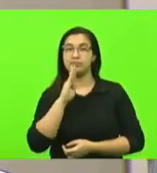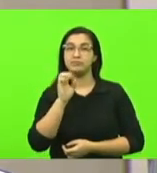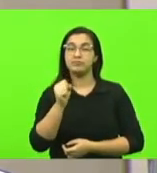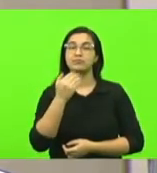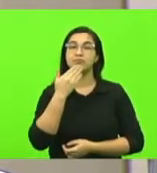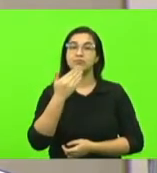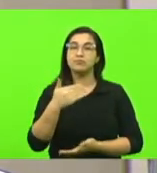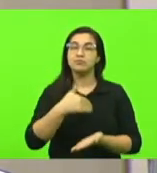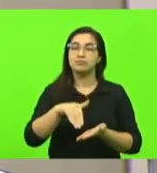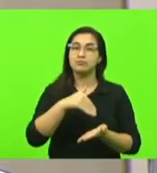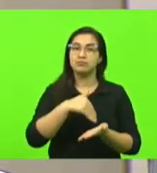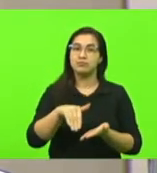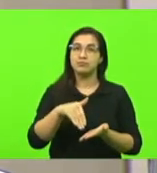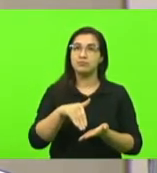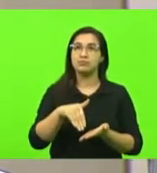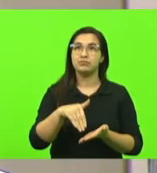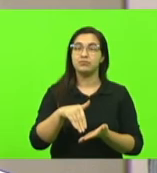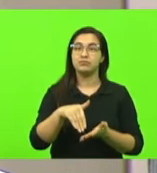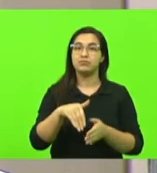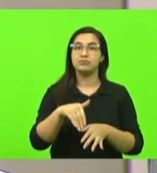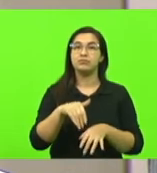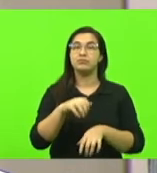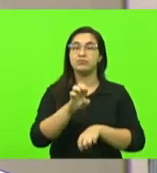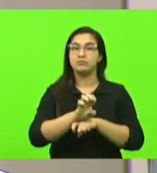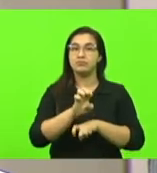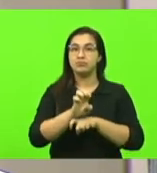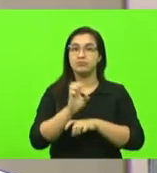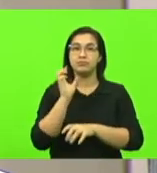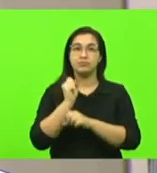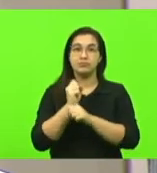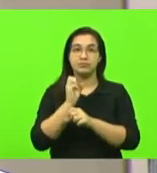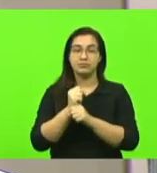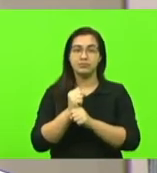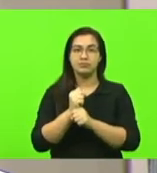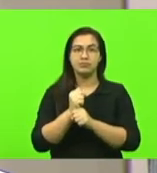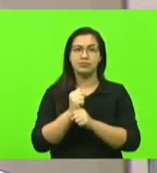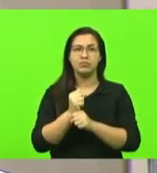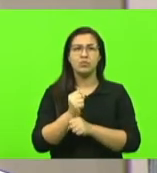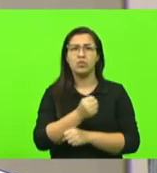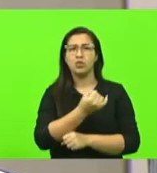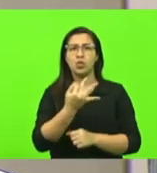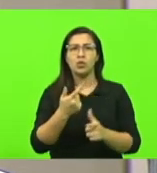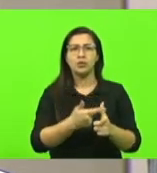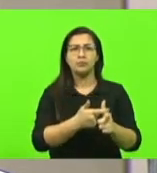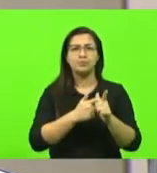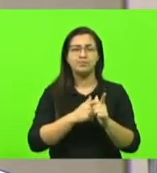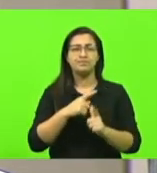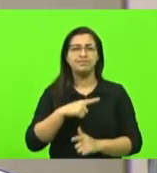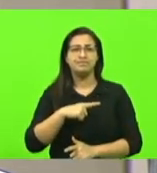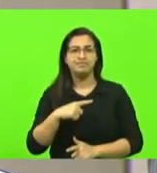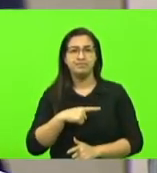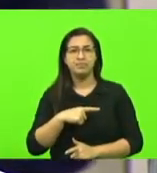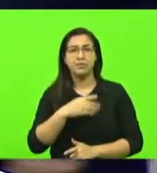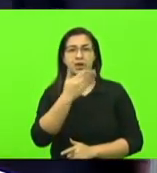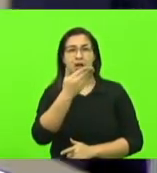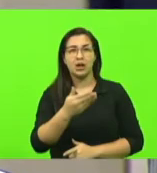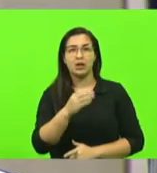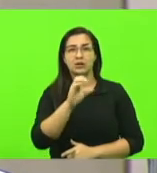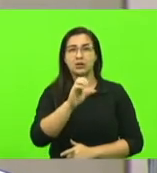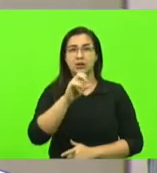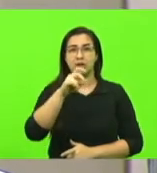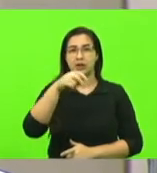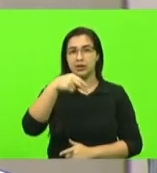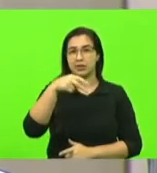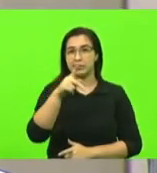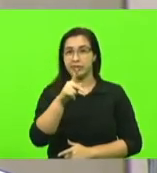ao secretário de Estado da Fazenda informações acerca da dívida ativa que se refere aos CNPJs extintos.